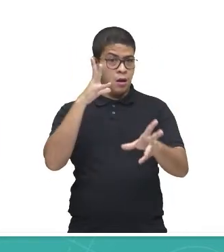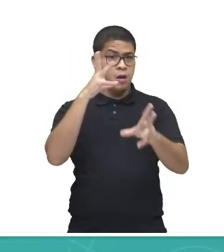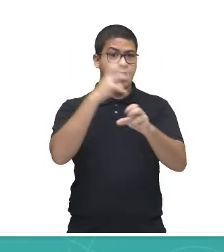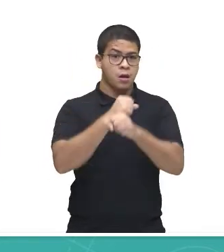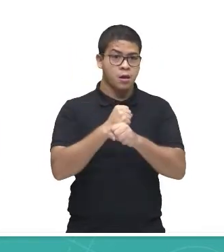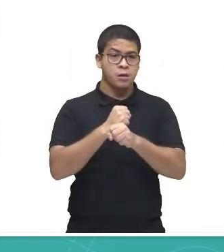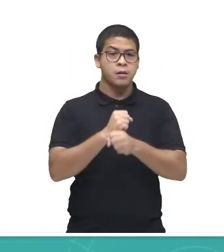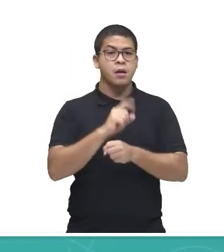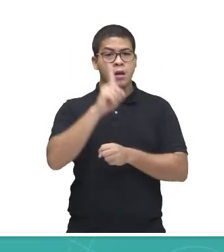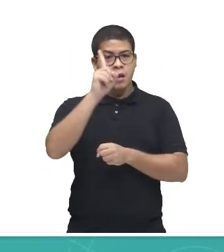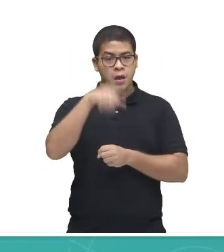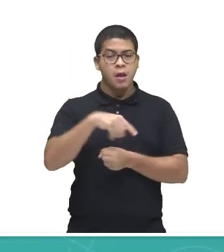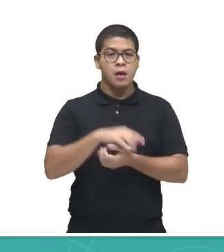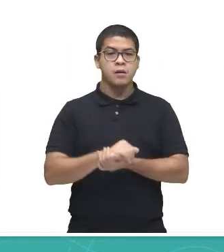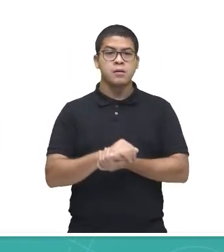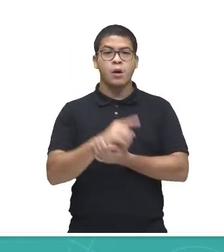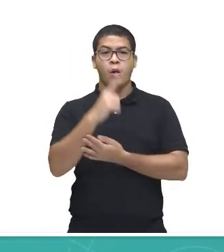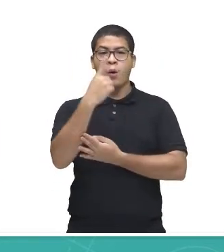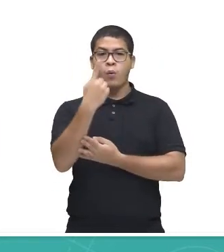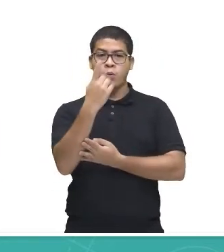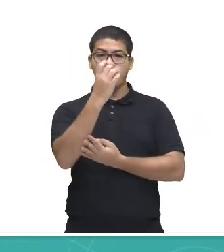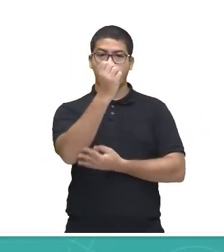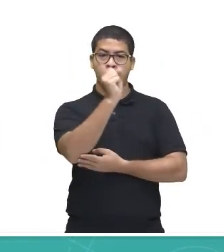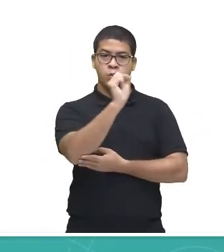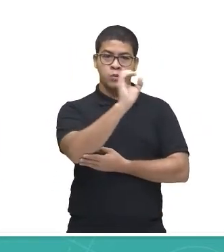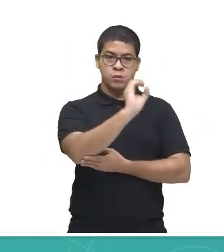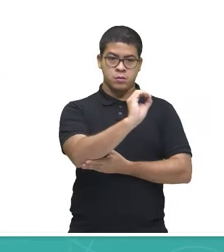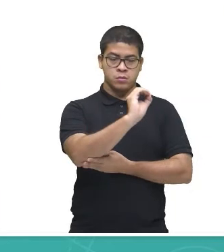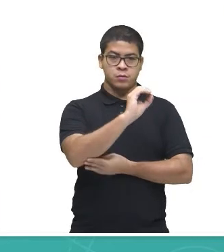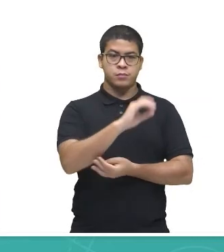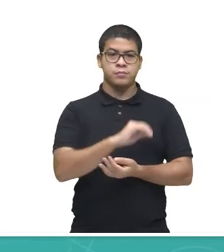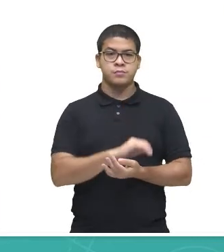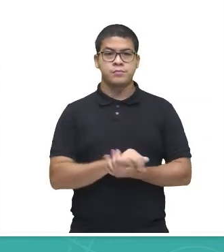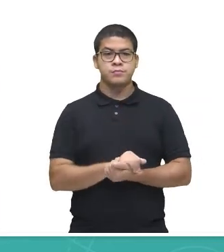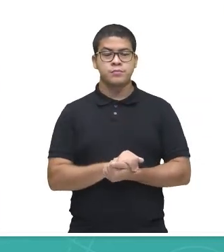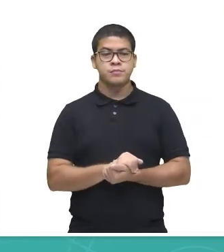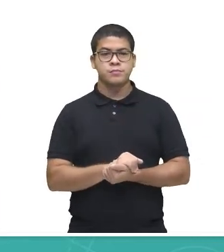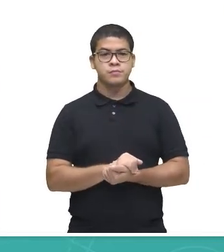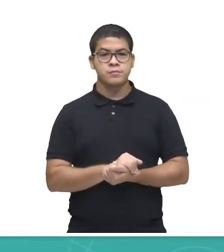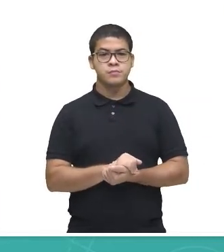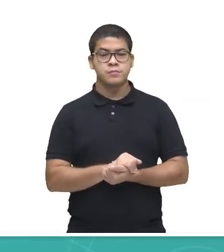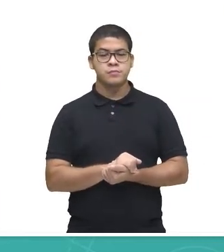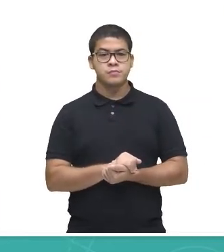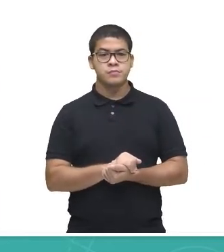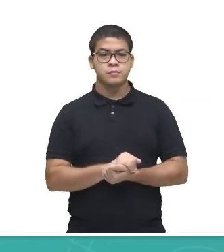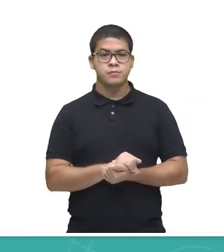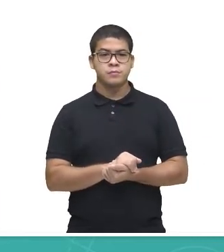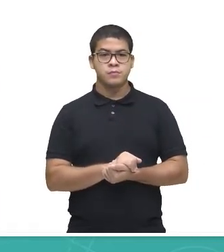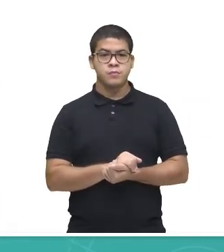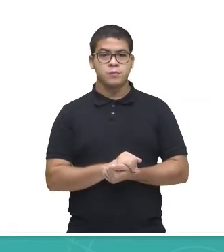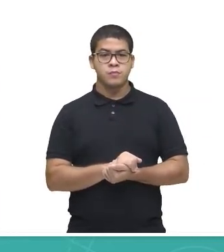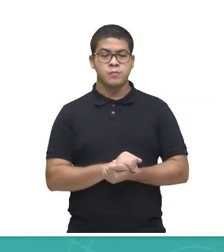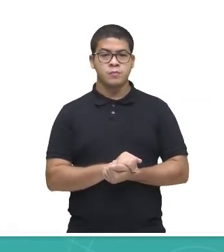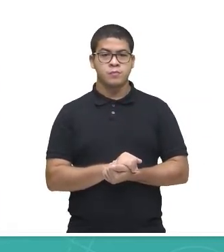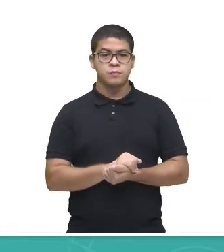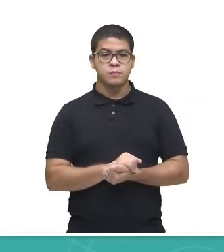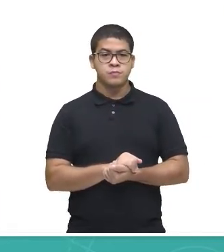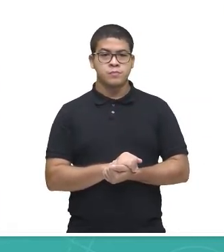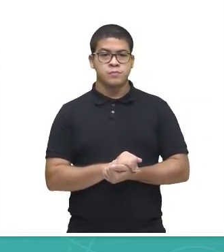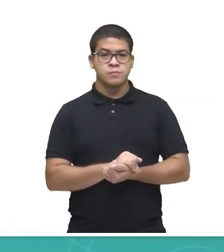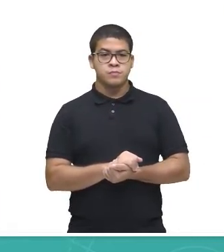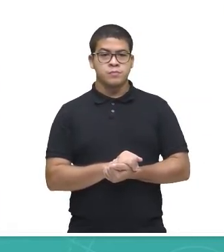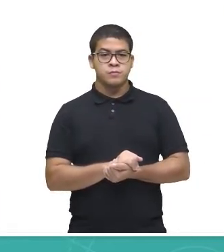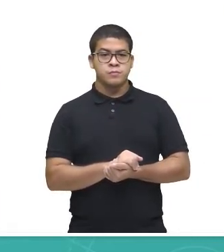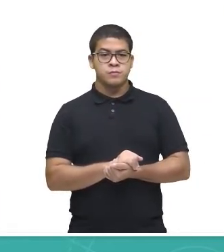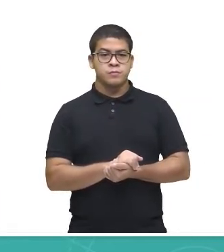vale 180 graus, tá? Então, de dois ângulos vizinhos, sempre